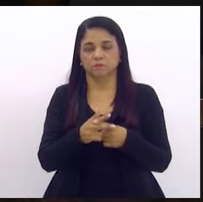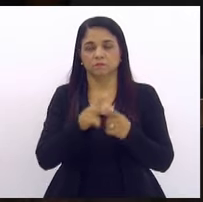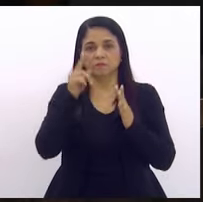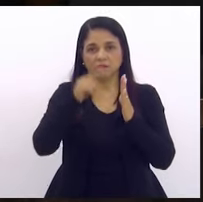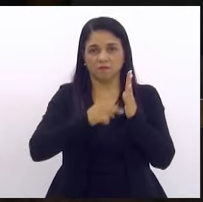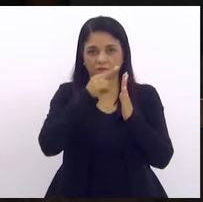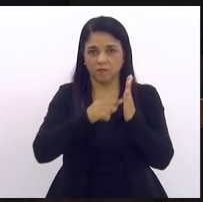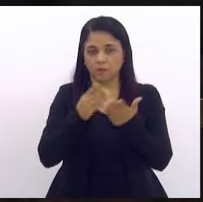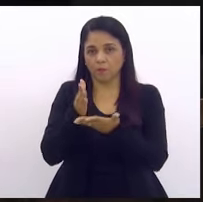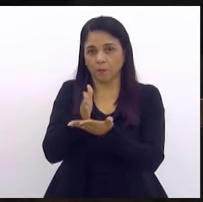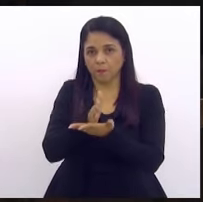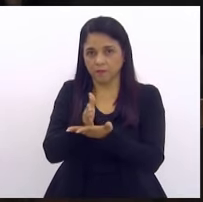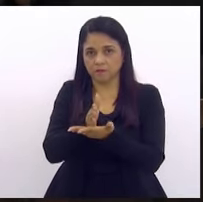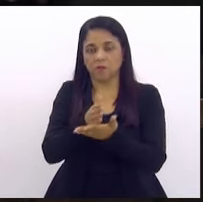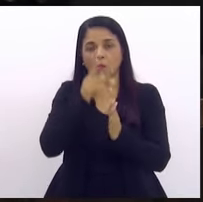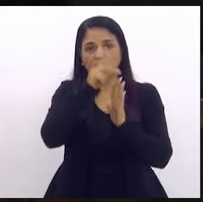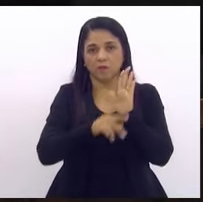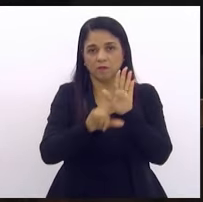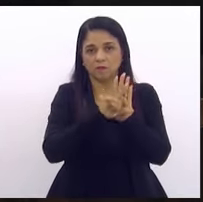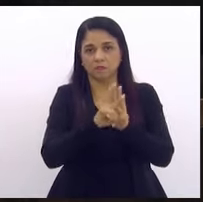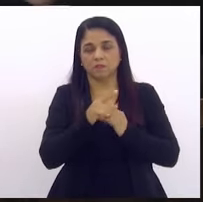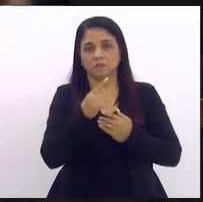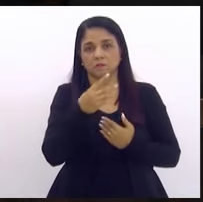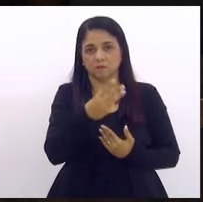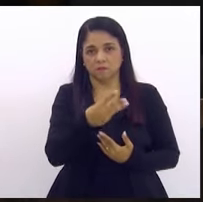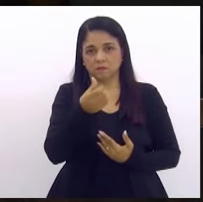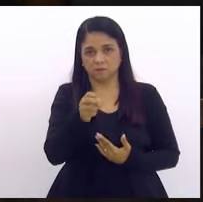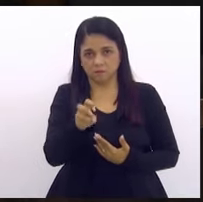Veto parcial aposto ao projeto de lei número